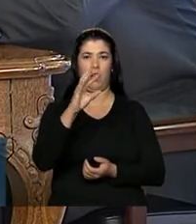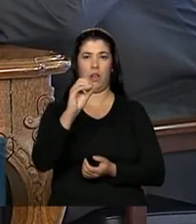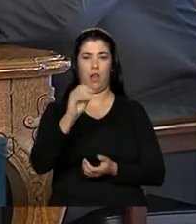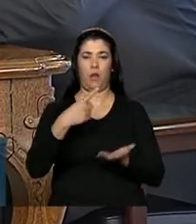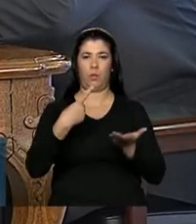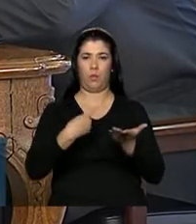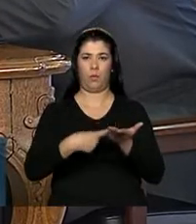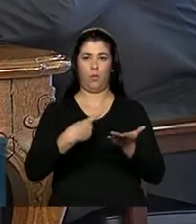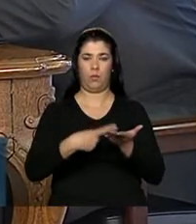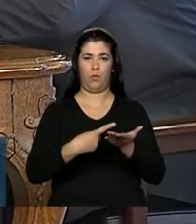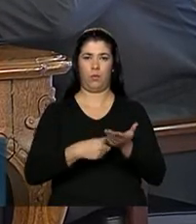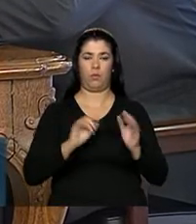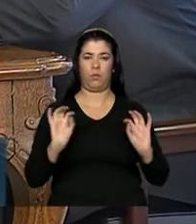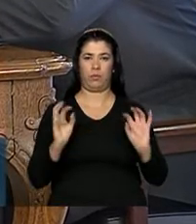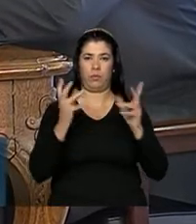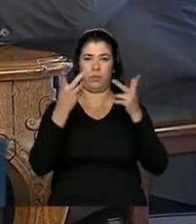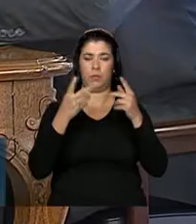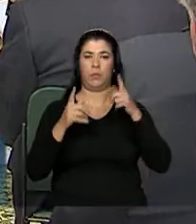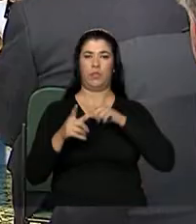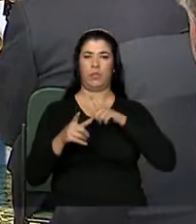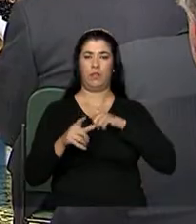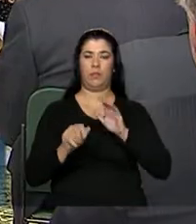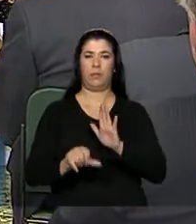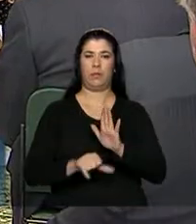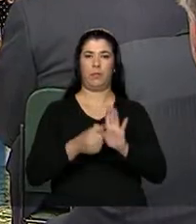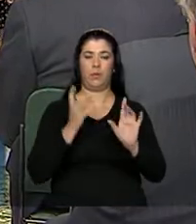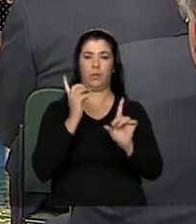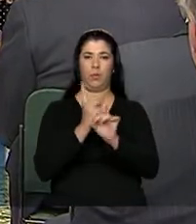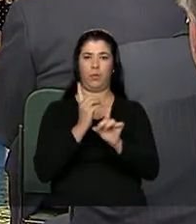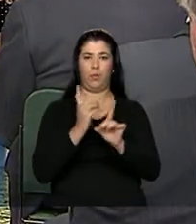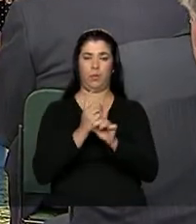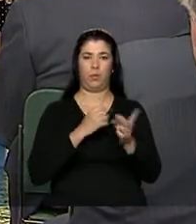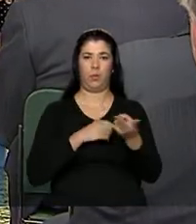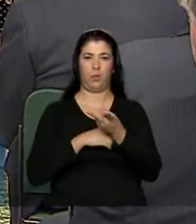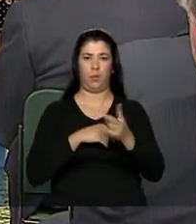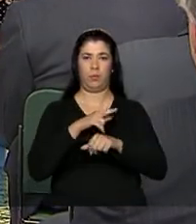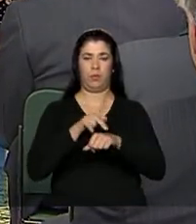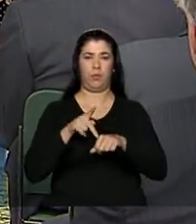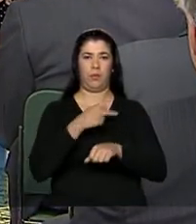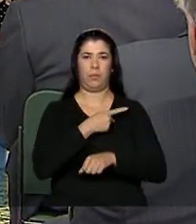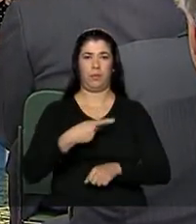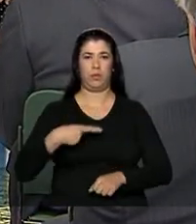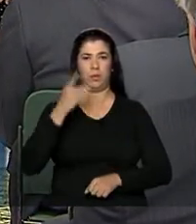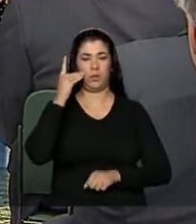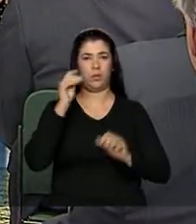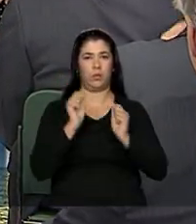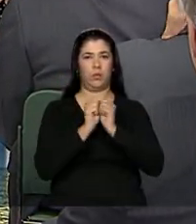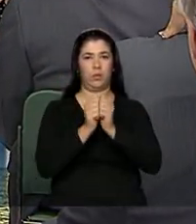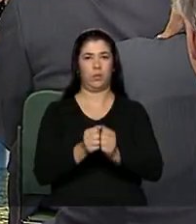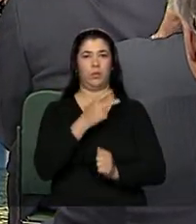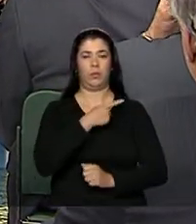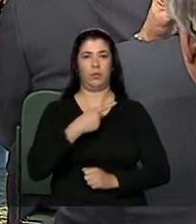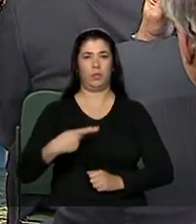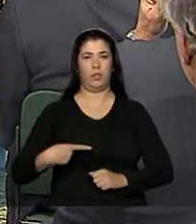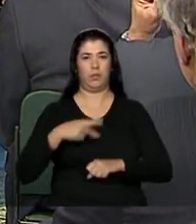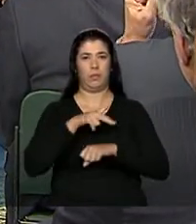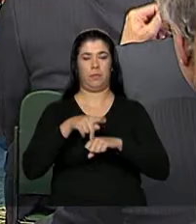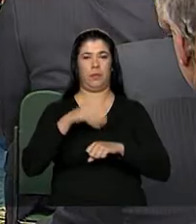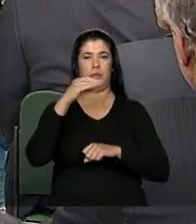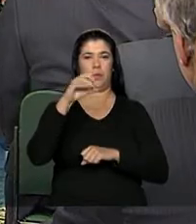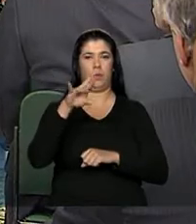cerimônia realizada após o encontro bilateral da presidenta Dilma Rousseff com a presidenta da República da